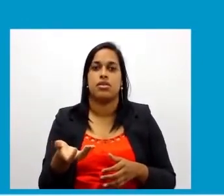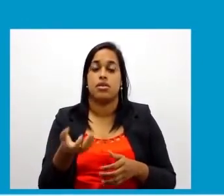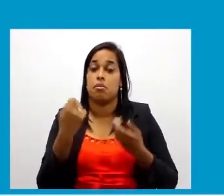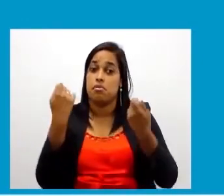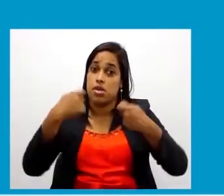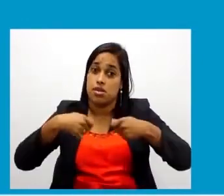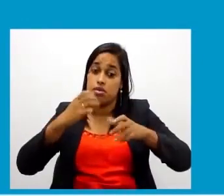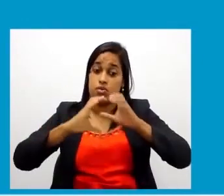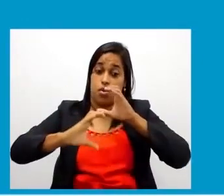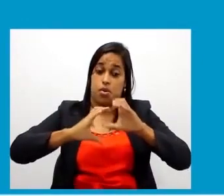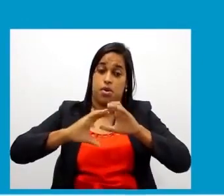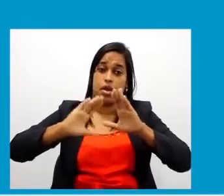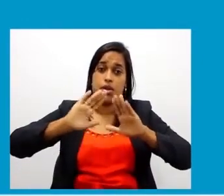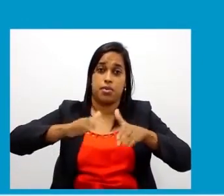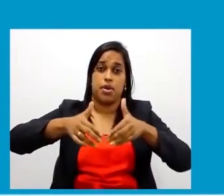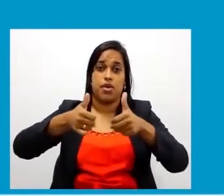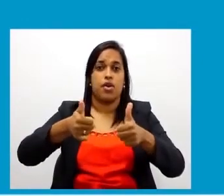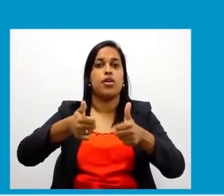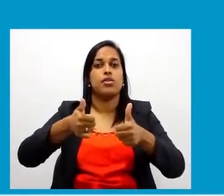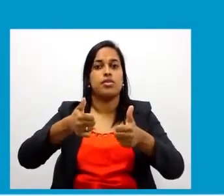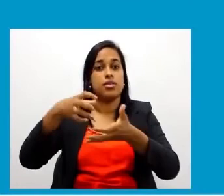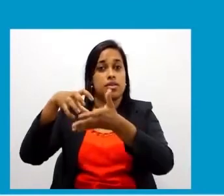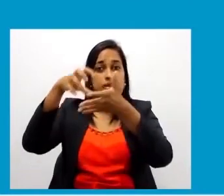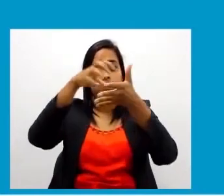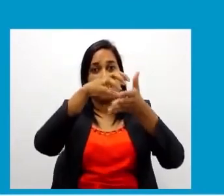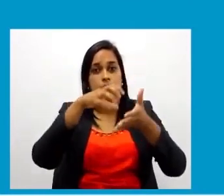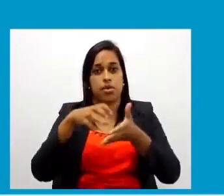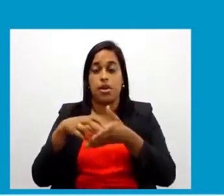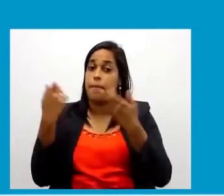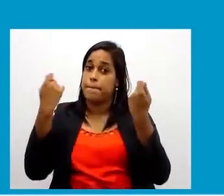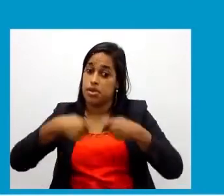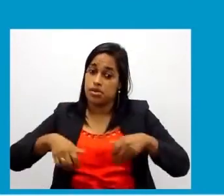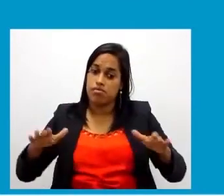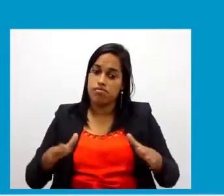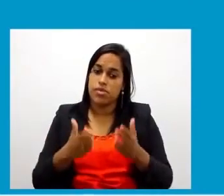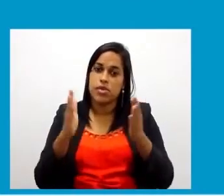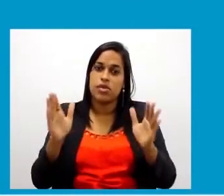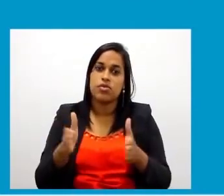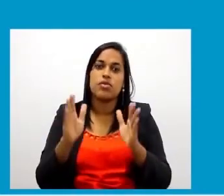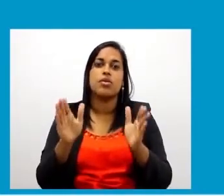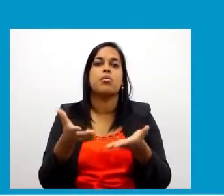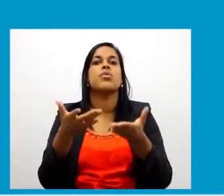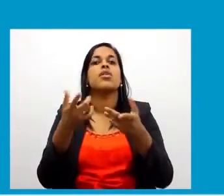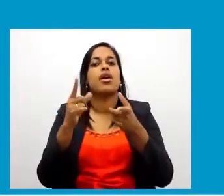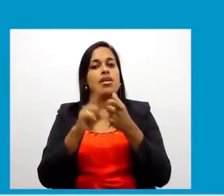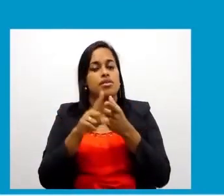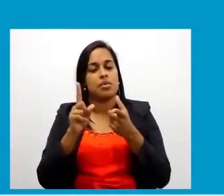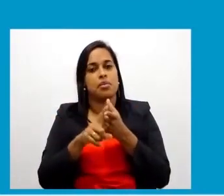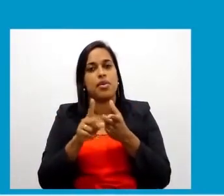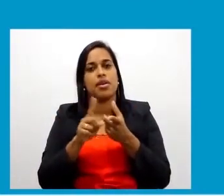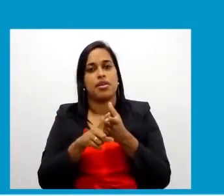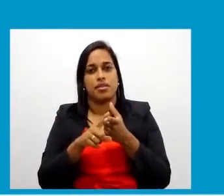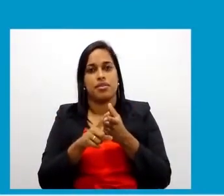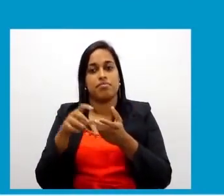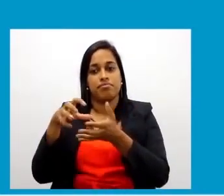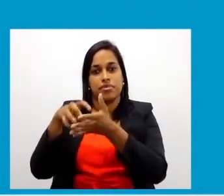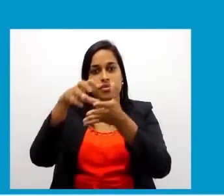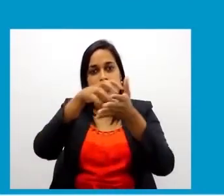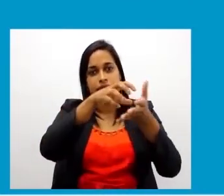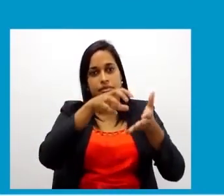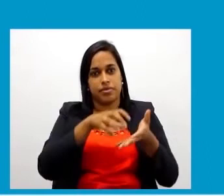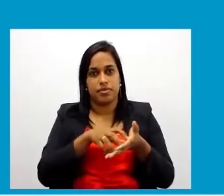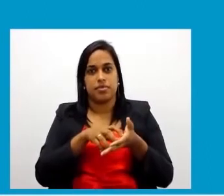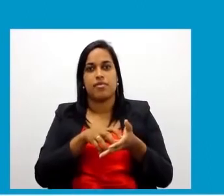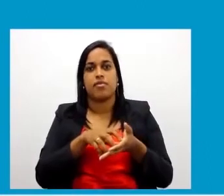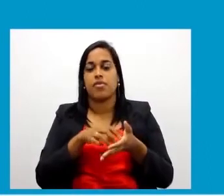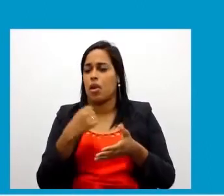temos que nos comunicarmos melhores entre os departamentos. Nós precisamos estimular a afinidade entre esses departamentos. Um